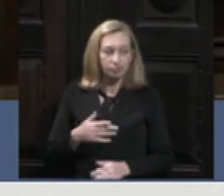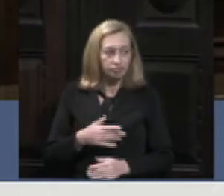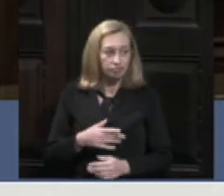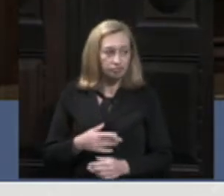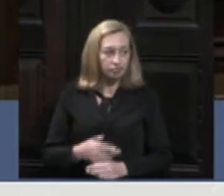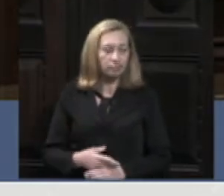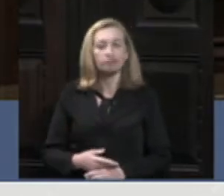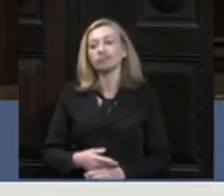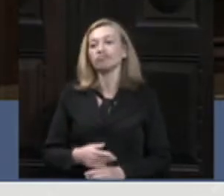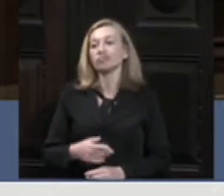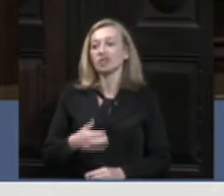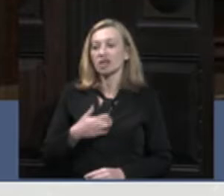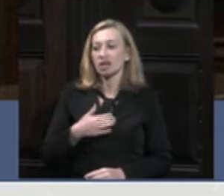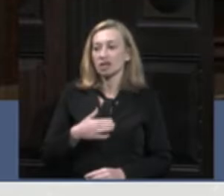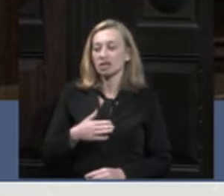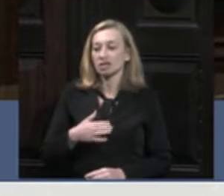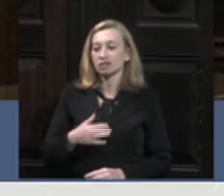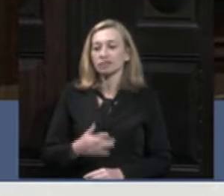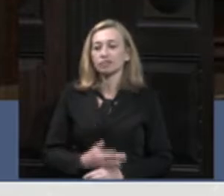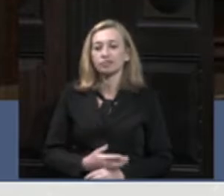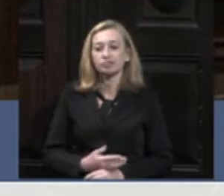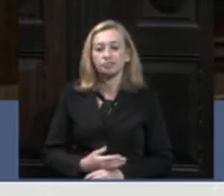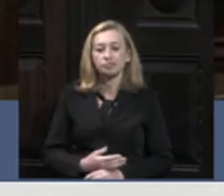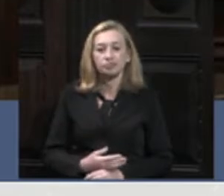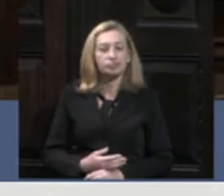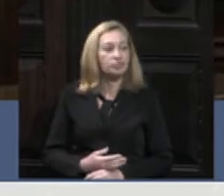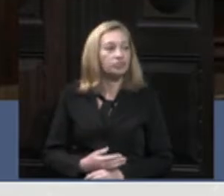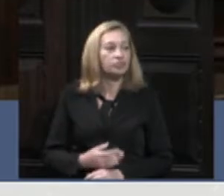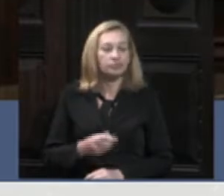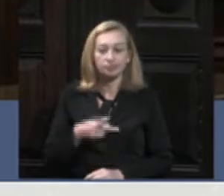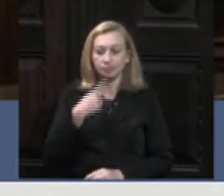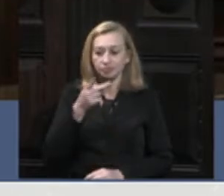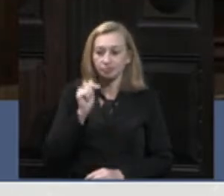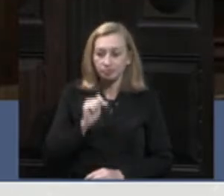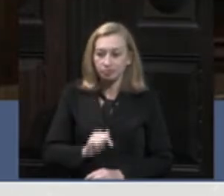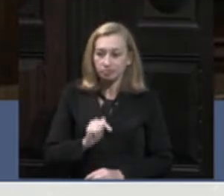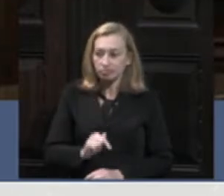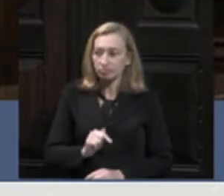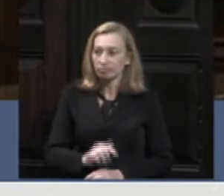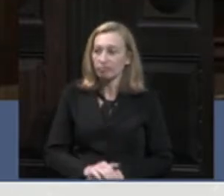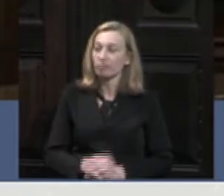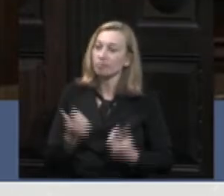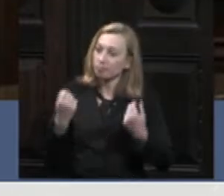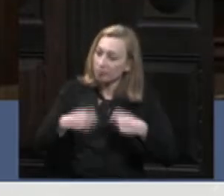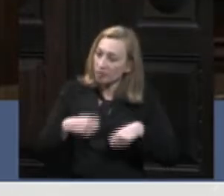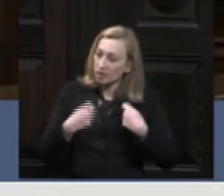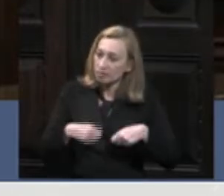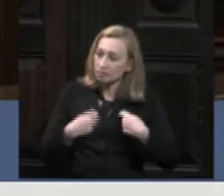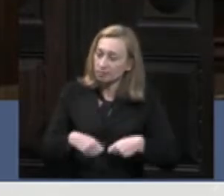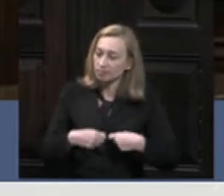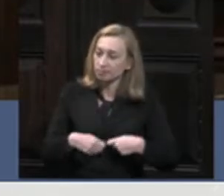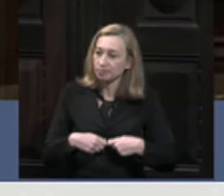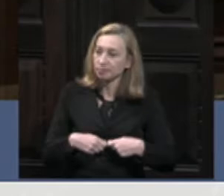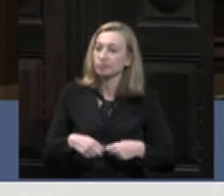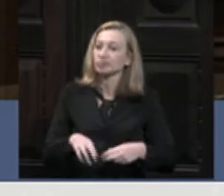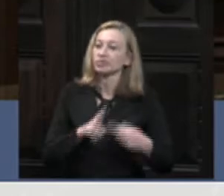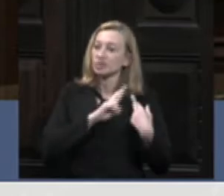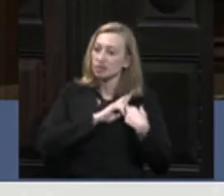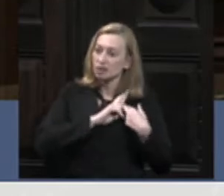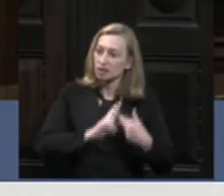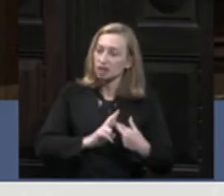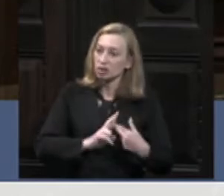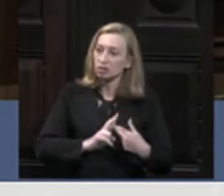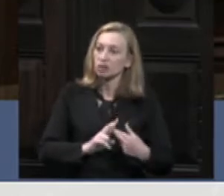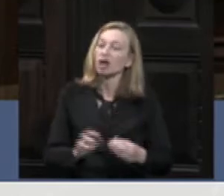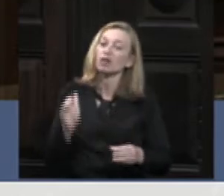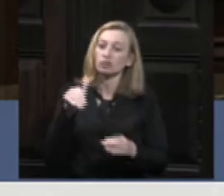do deputado Luiz Paulo, que coloca aqui a necessidade de respeitar